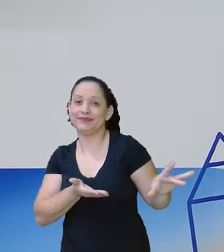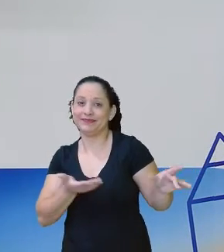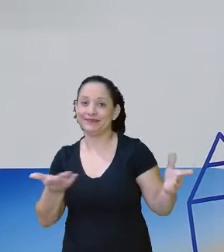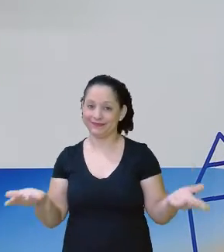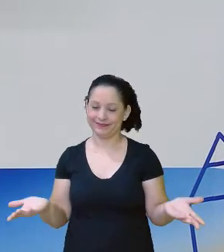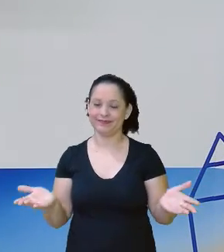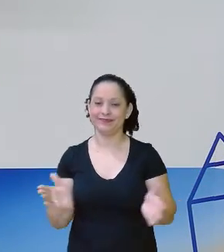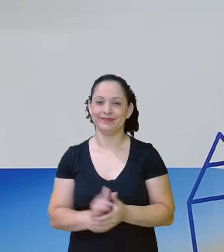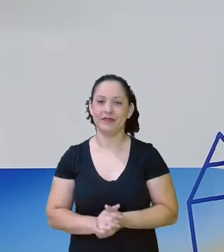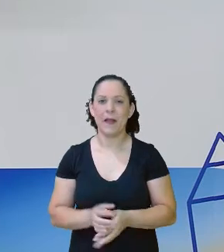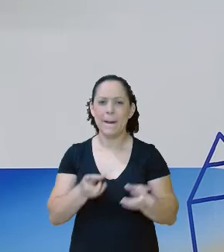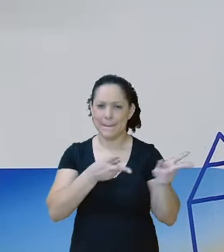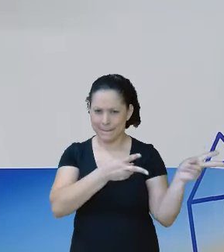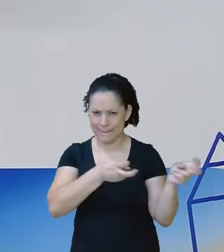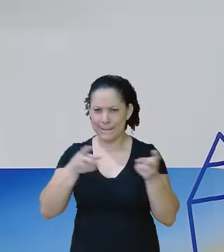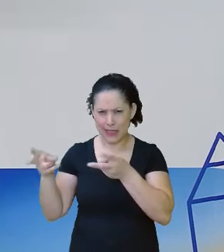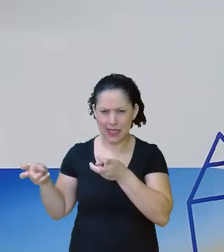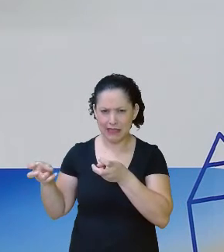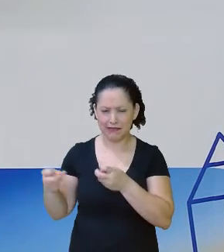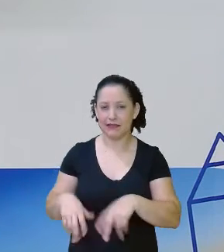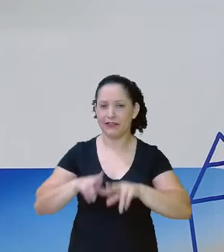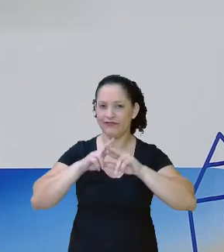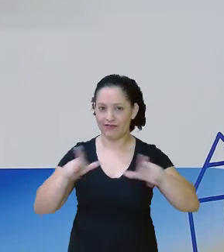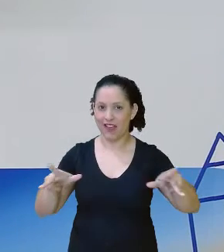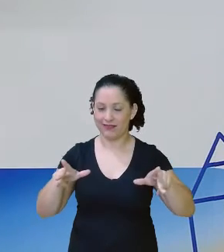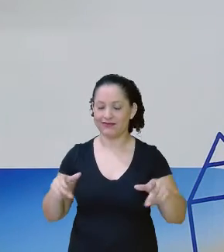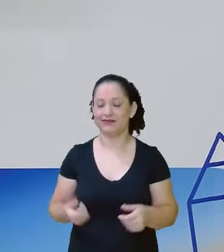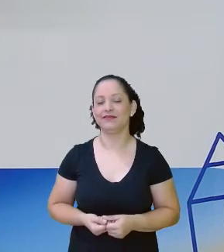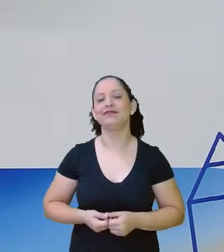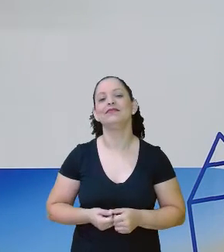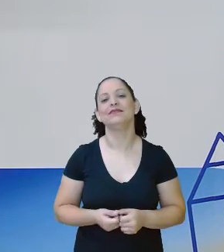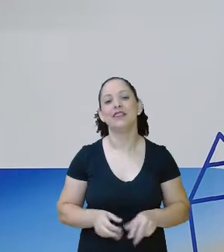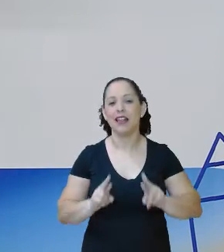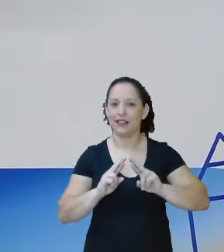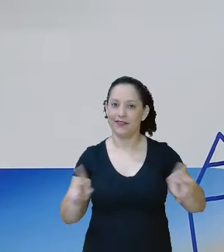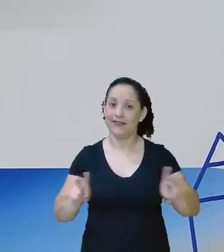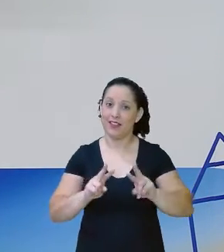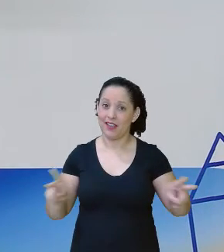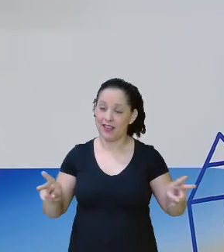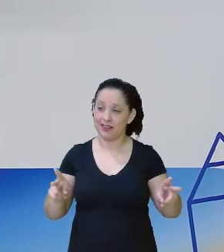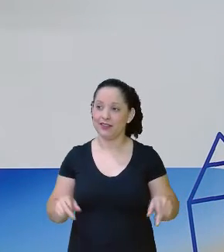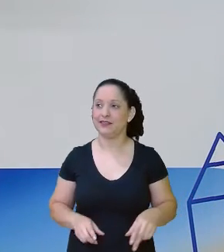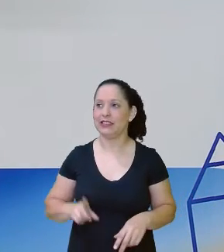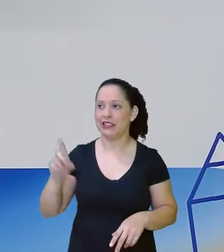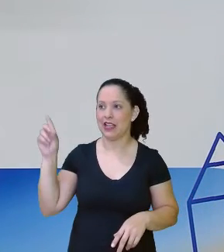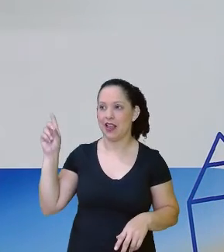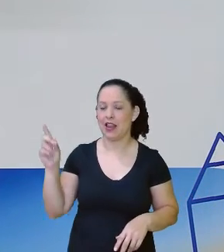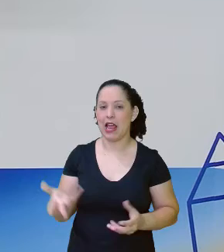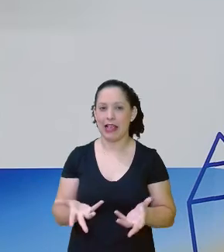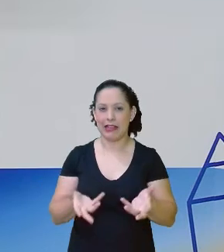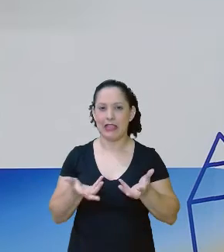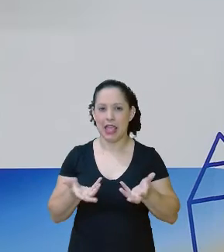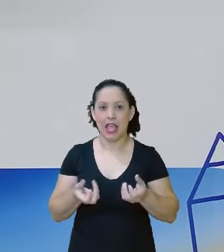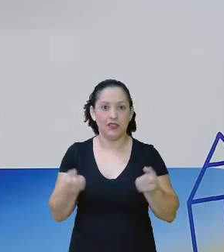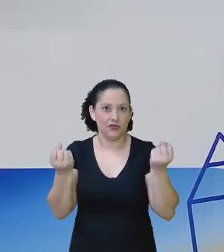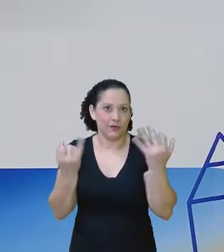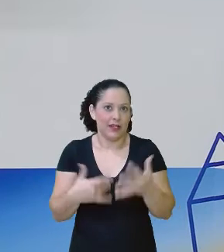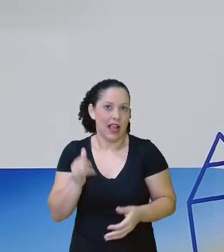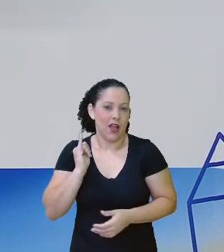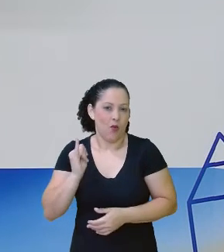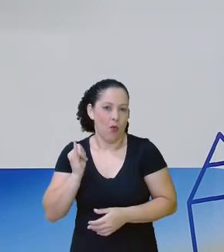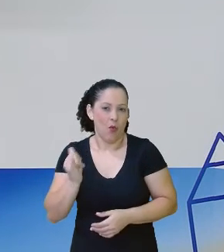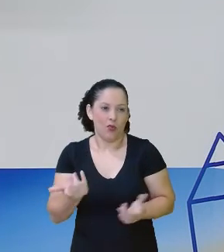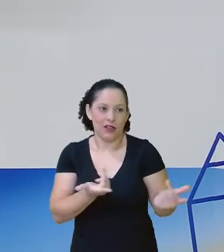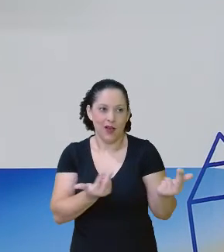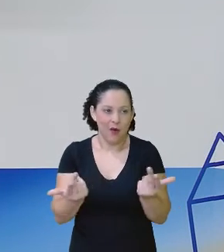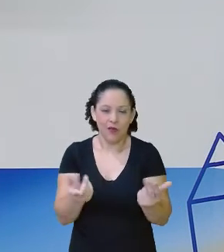Então vejam, perceberam as diferenças? Claro, ela não, a Karen, ela não tentou fazer um conto igualzinho. Ela pegou